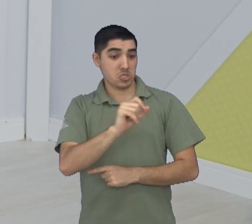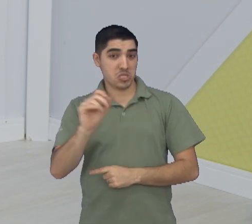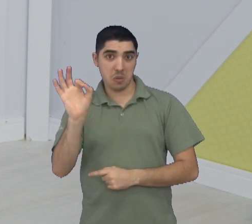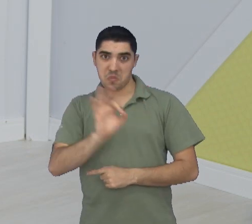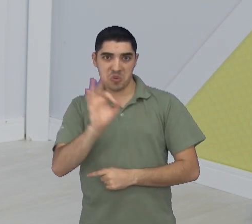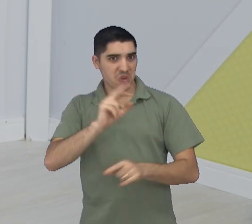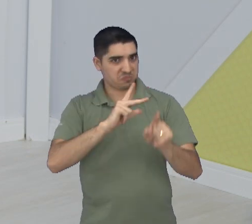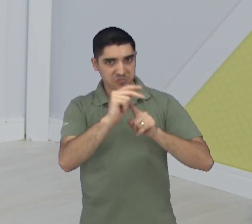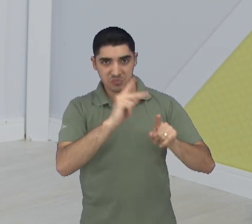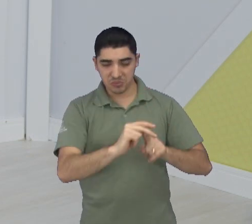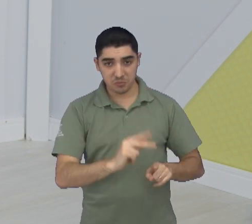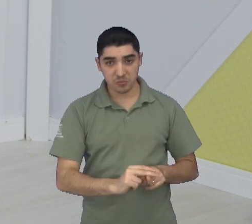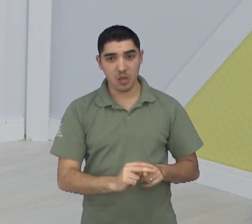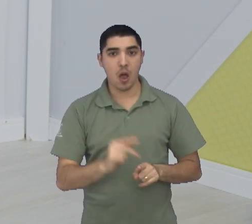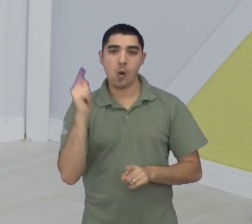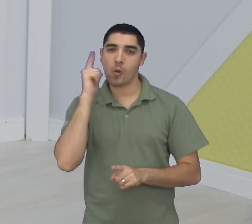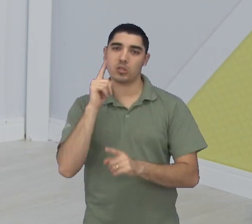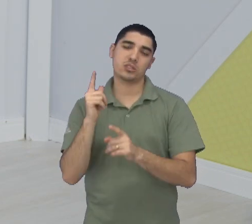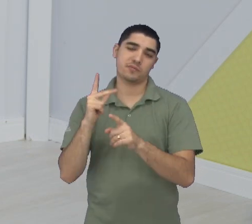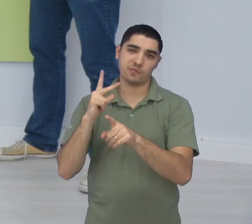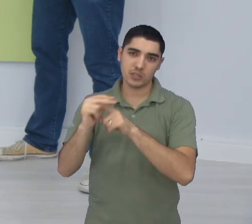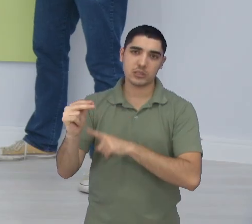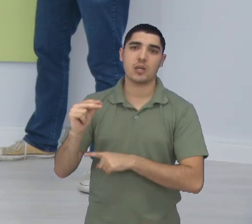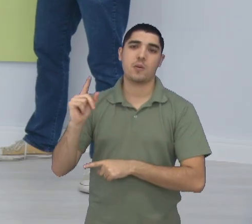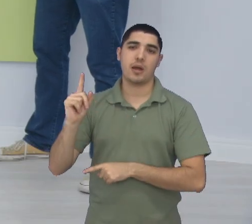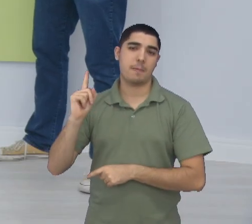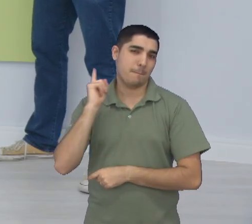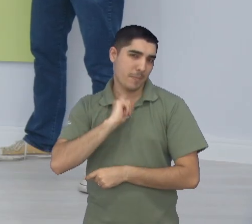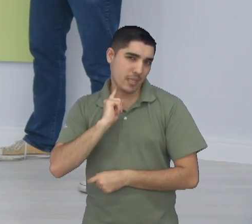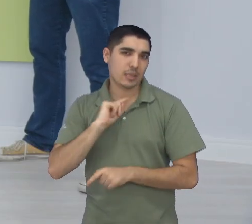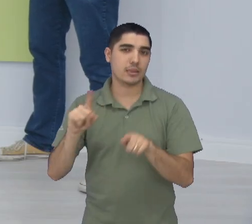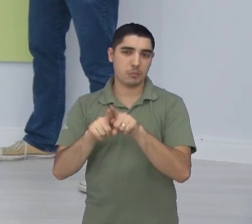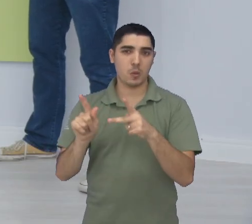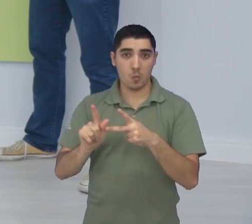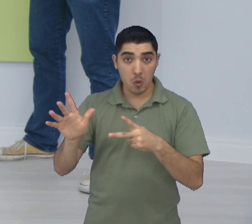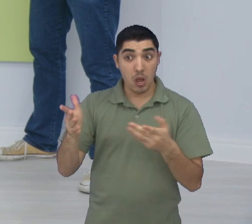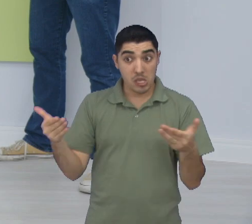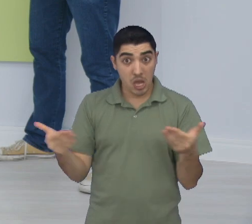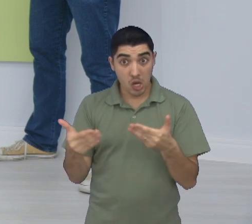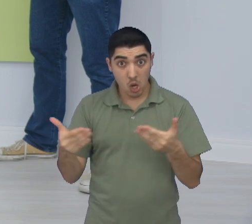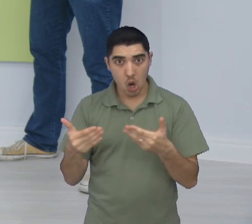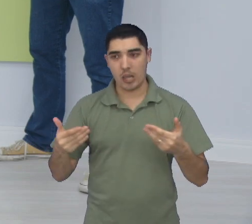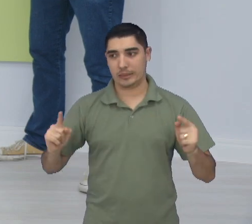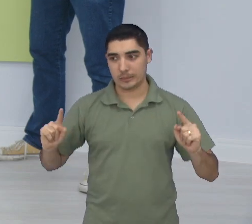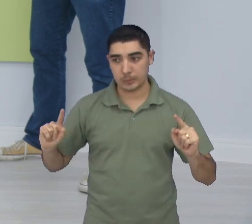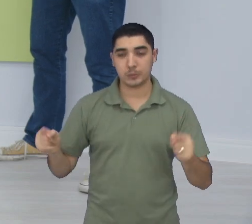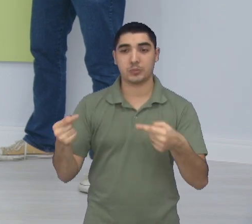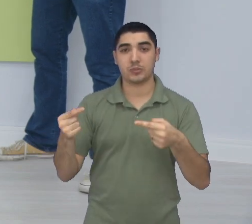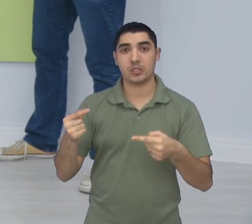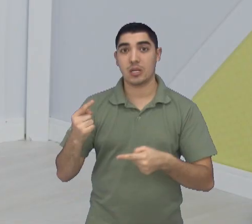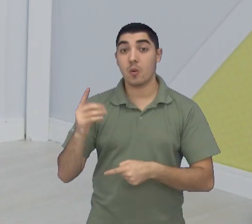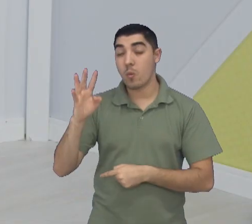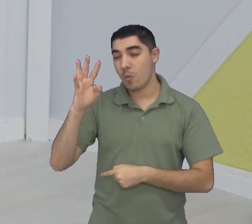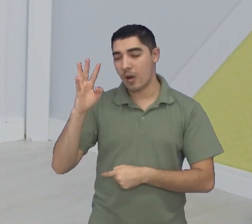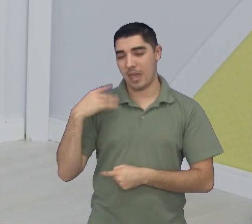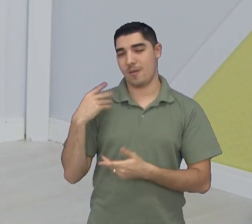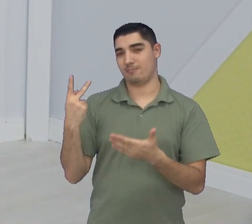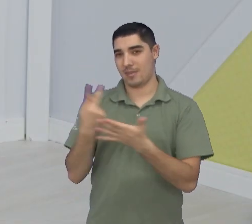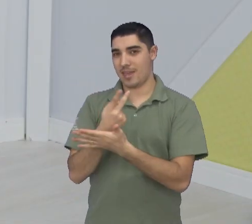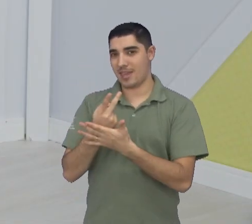Paulo? Contra o Guarulhos e contra o Minas, que são equipes fortes. E agora vai para 29, é quarta-feira, foi me avisado